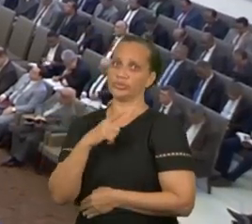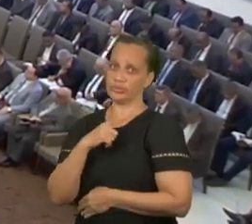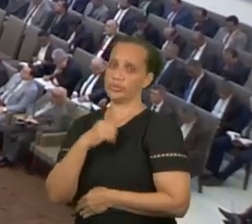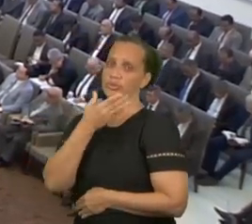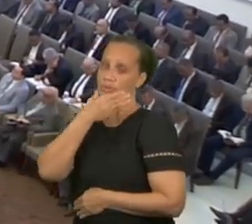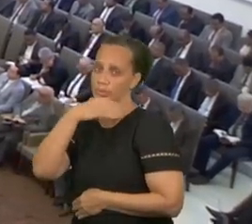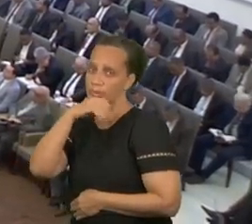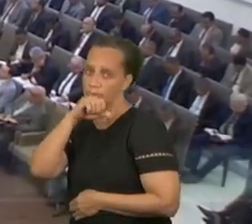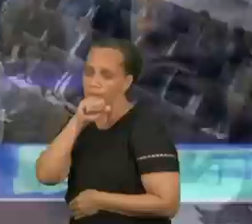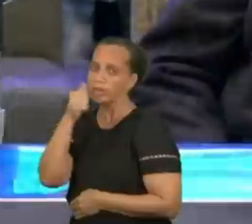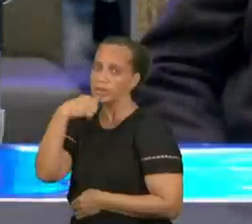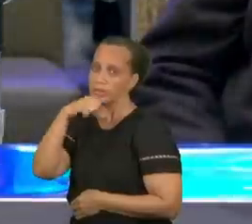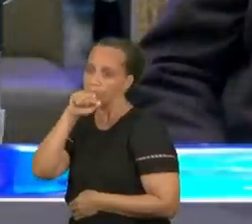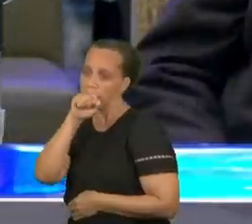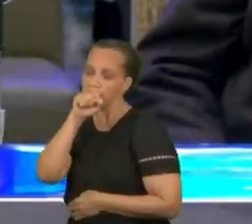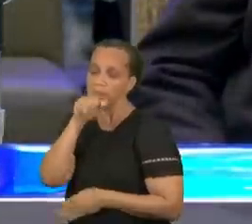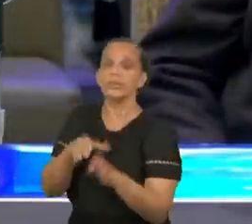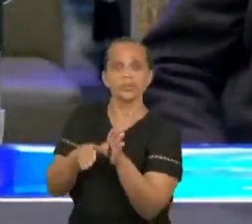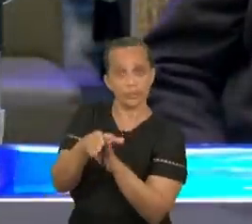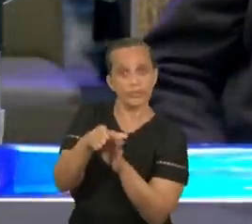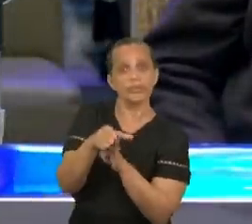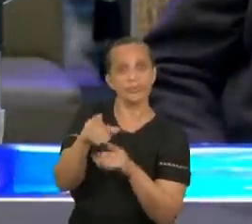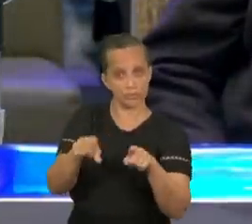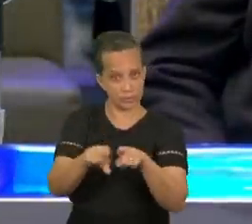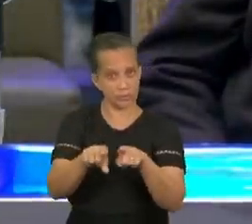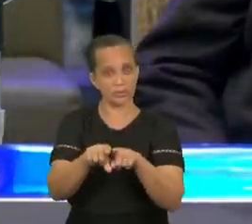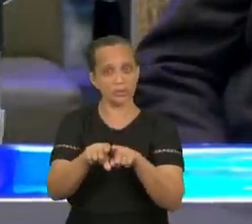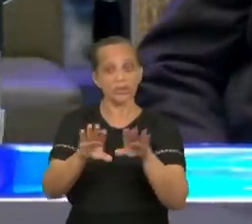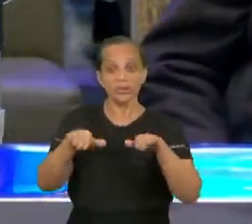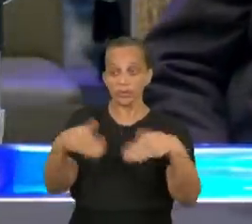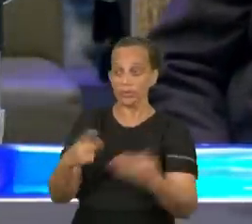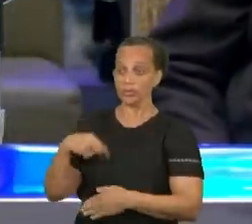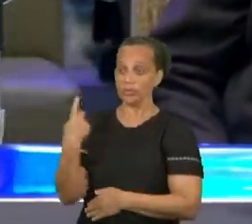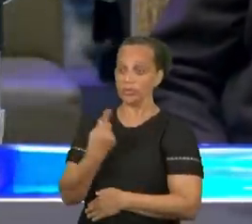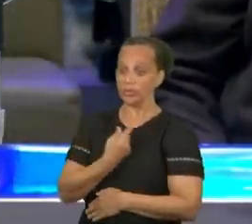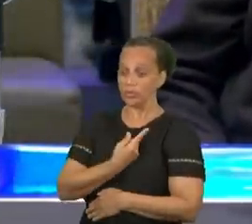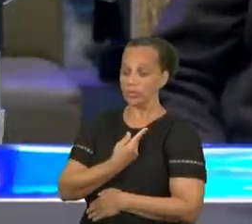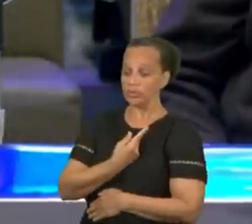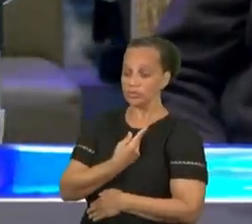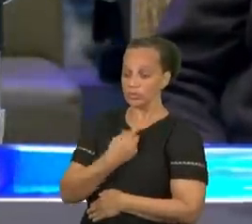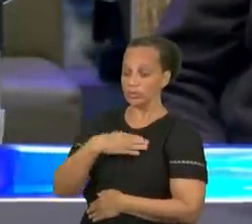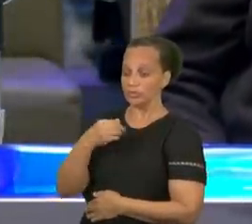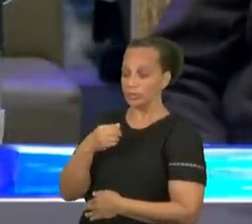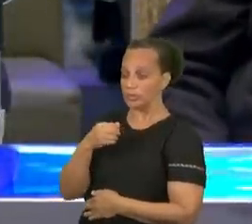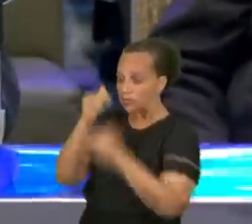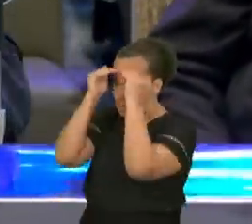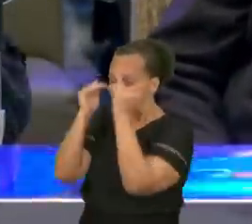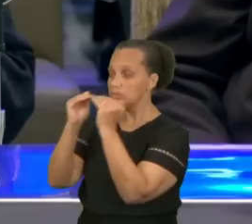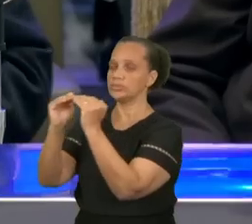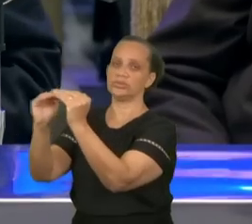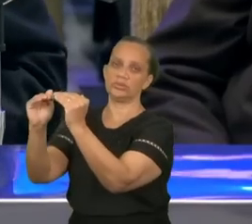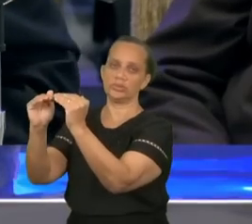e nós fazemos o que os reverenciamos Amém meus irmãos